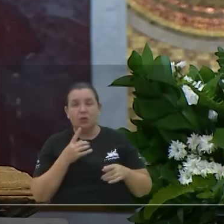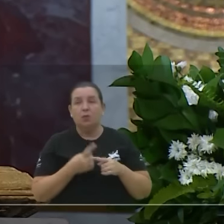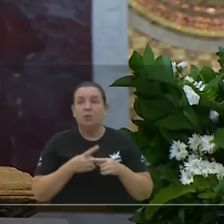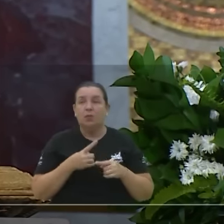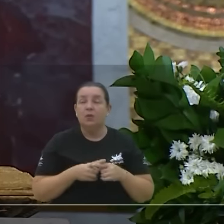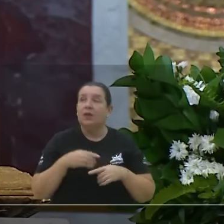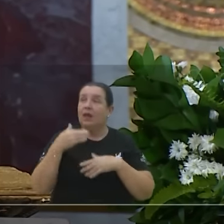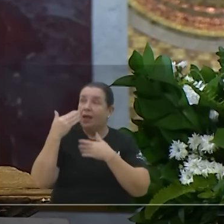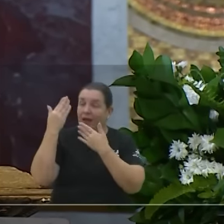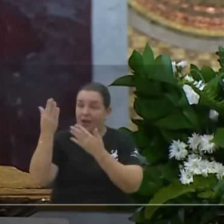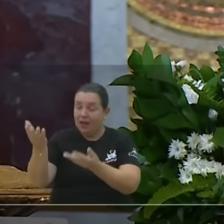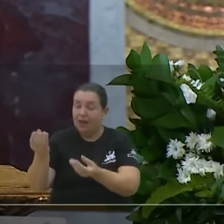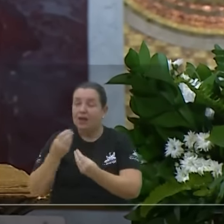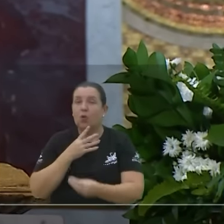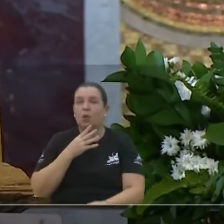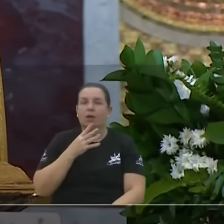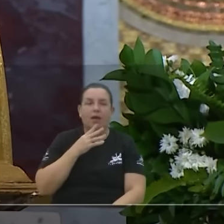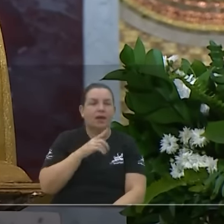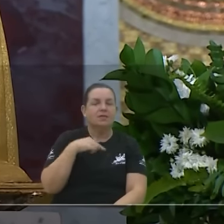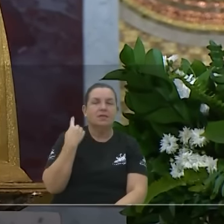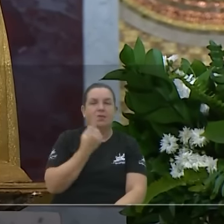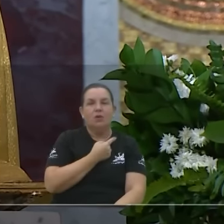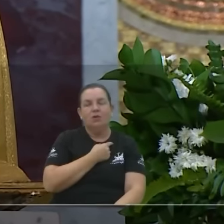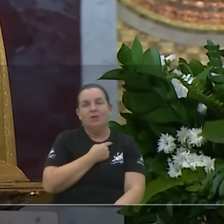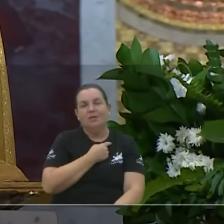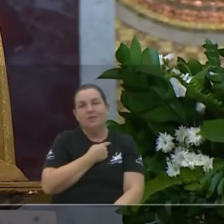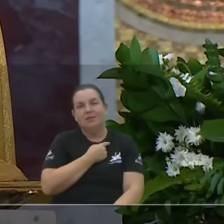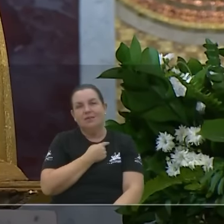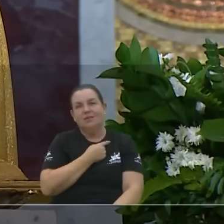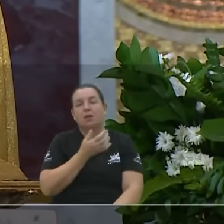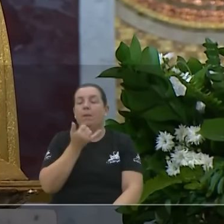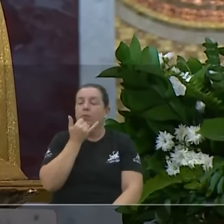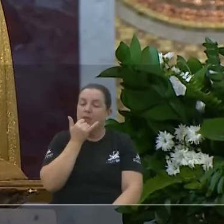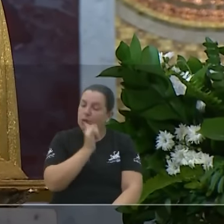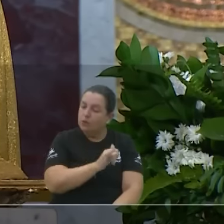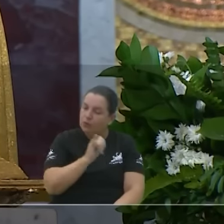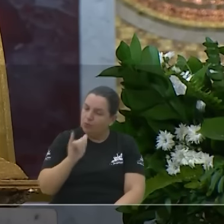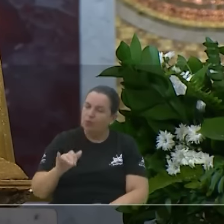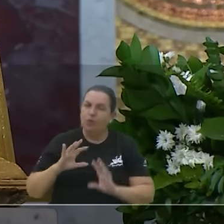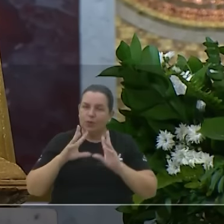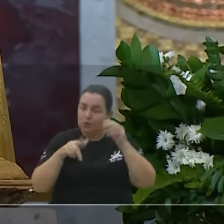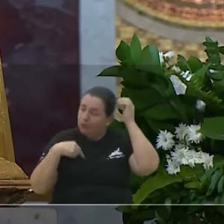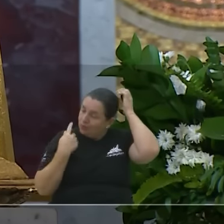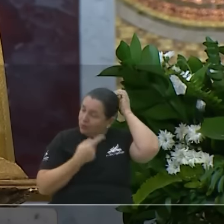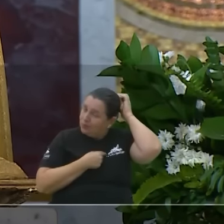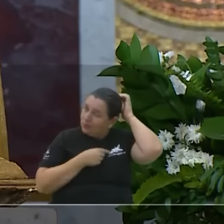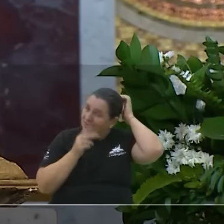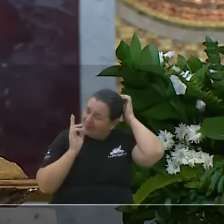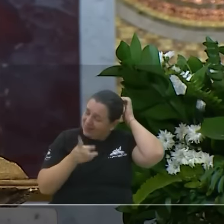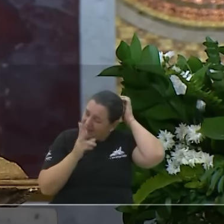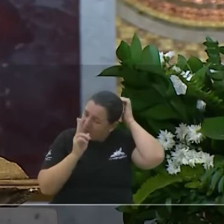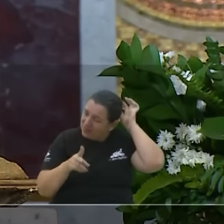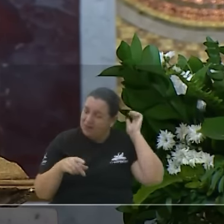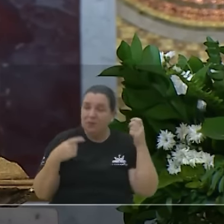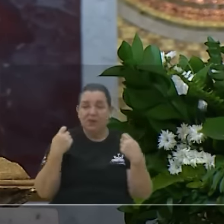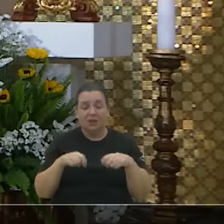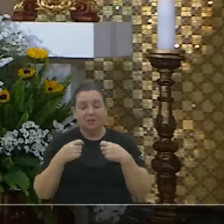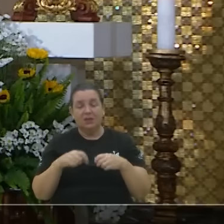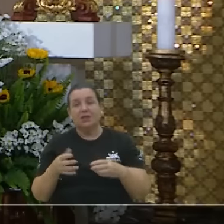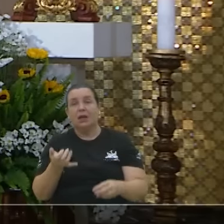Ele nos conhece e nos perdoa. Todas as vezes que precisarmos